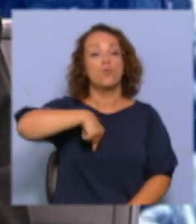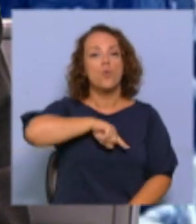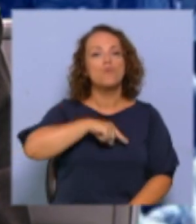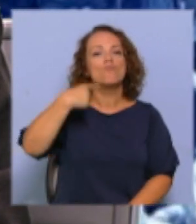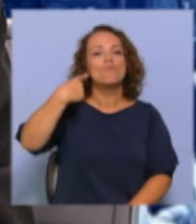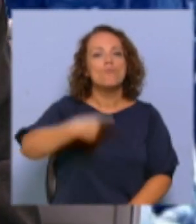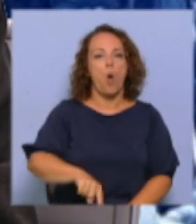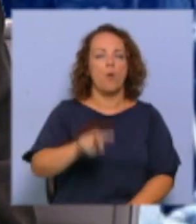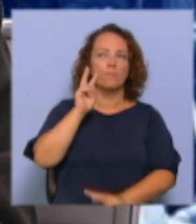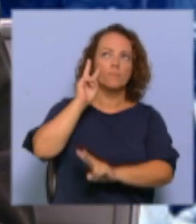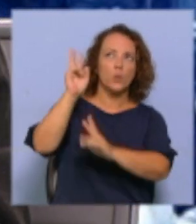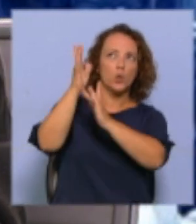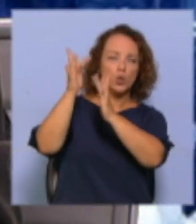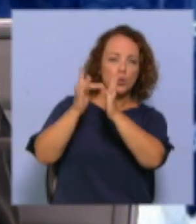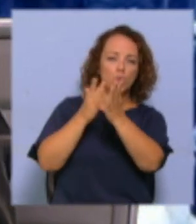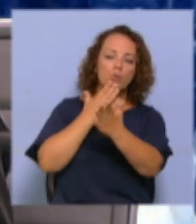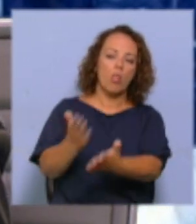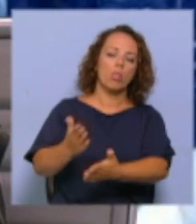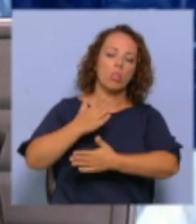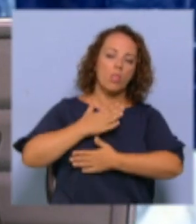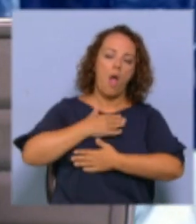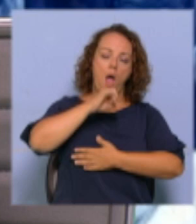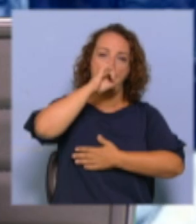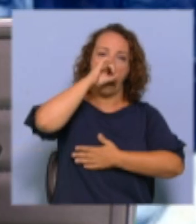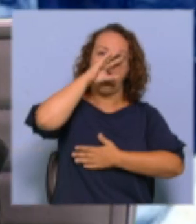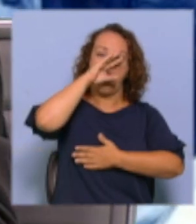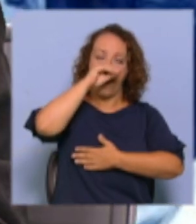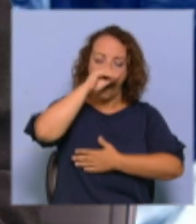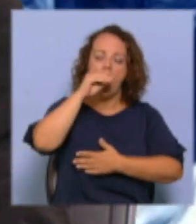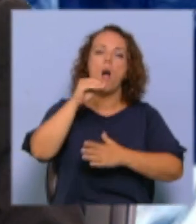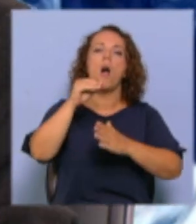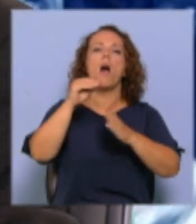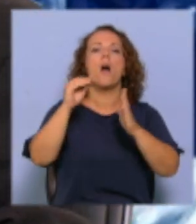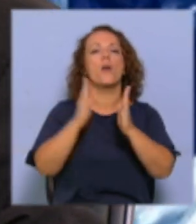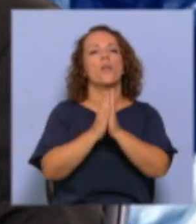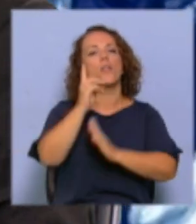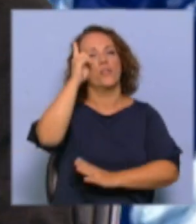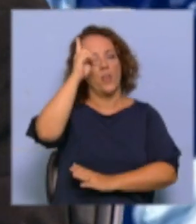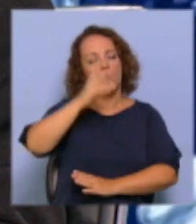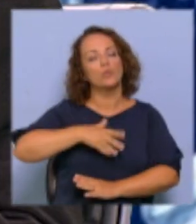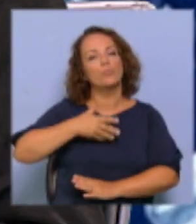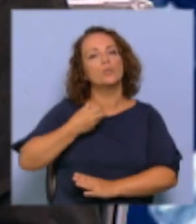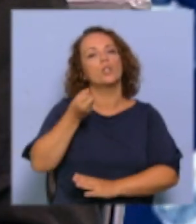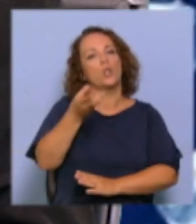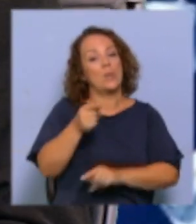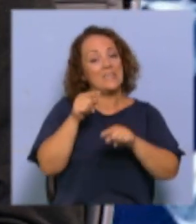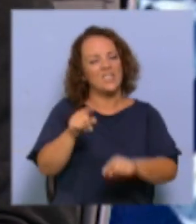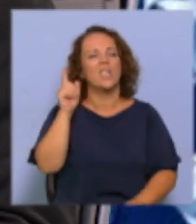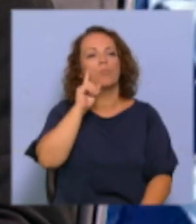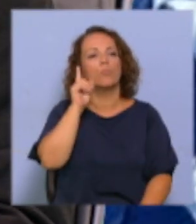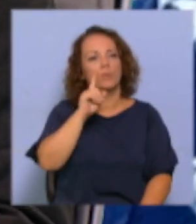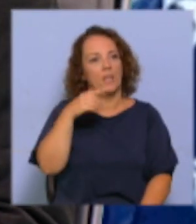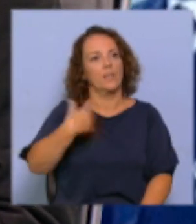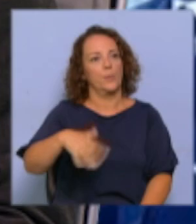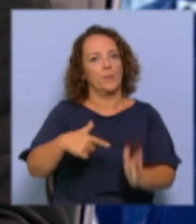de Jesus, os códigos para conhecer a Deus na sua misericórdia. Isso é muito importante e eu creio que é muito rica